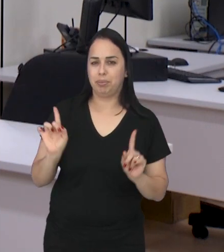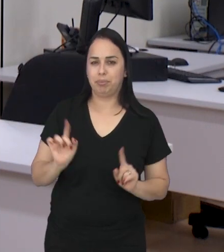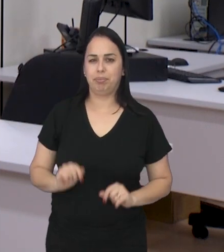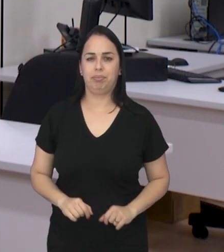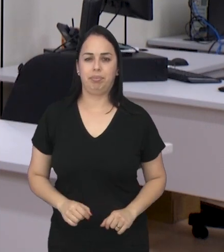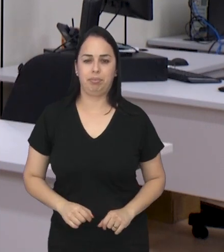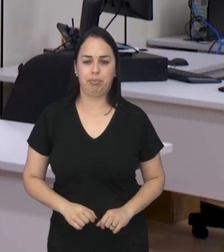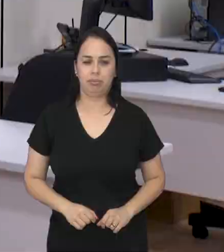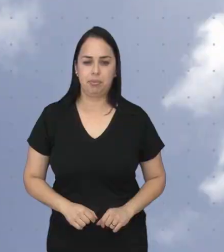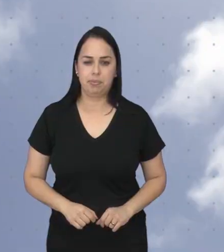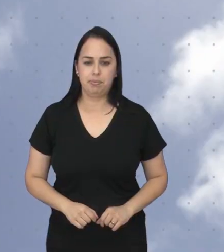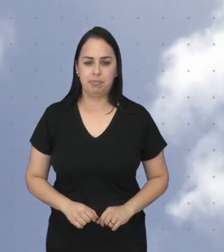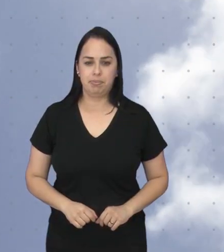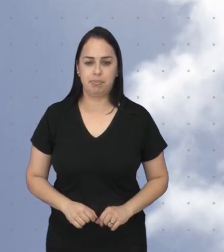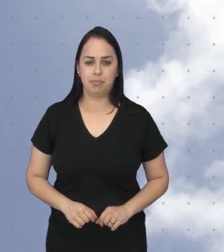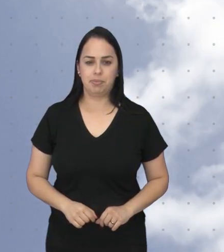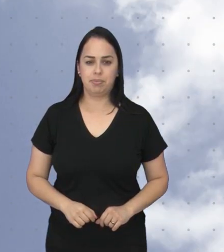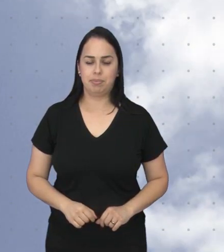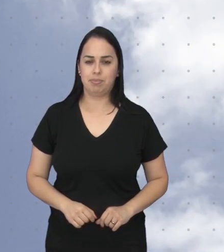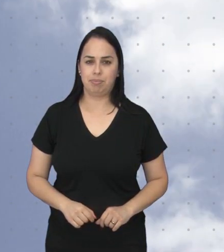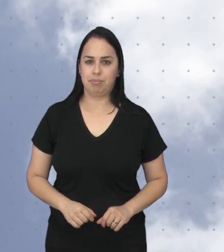confira os detalhes